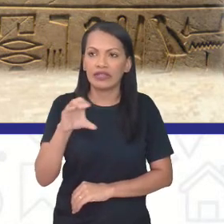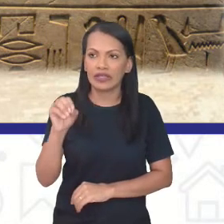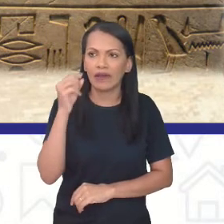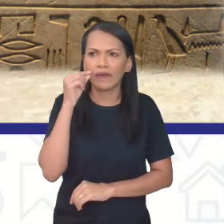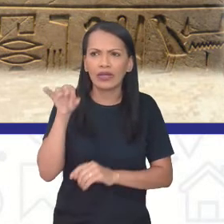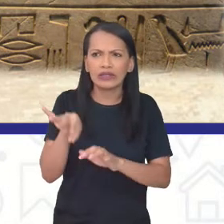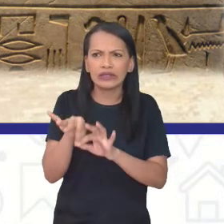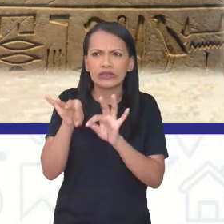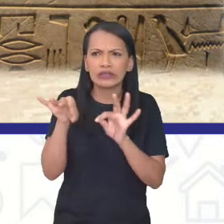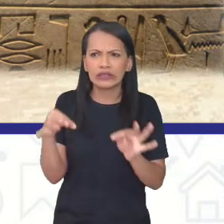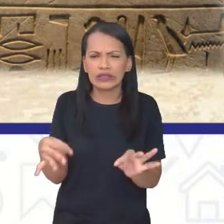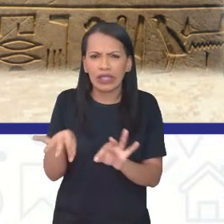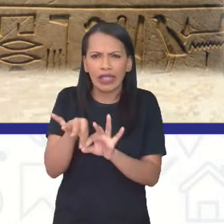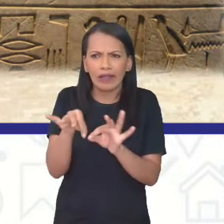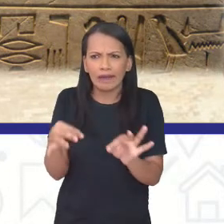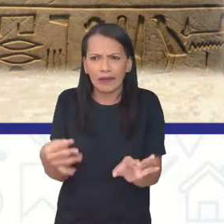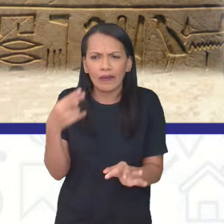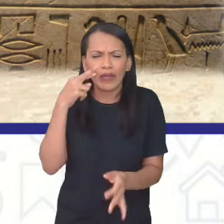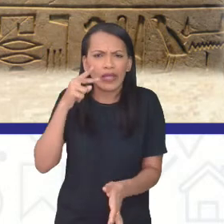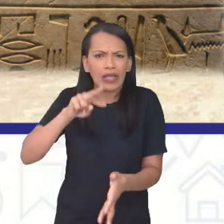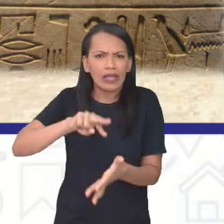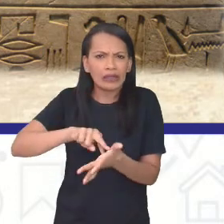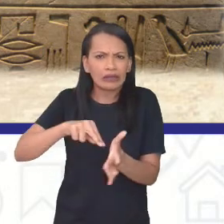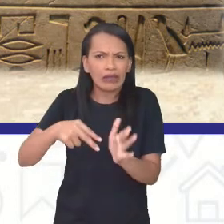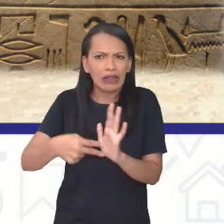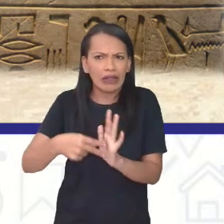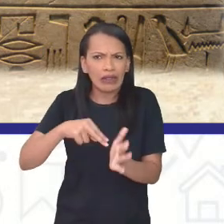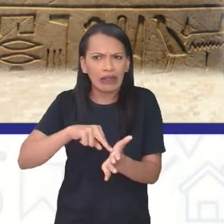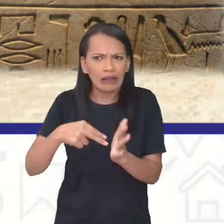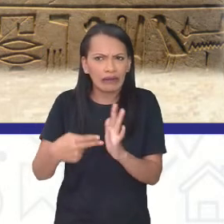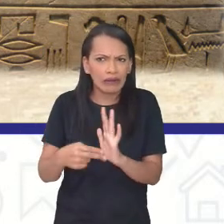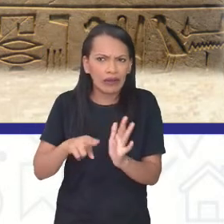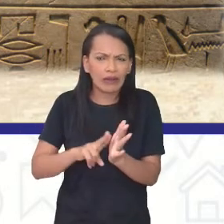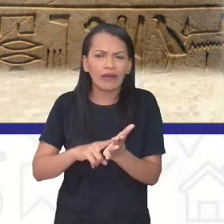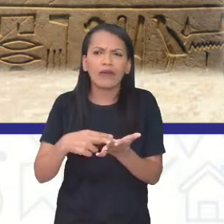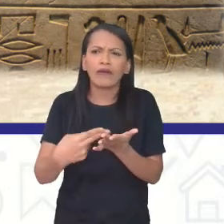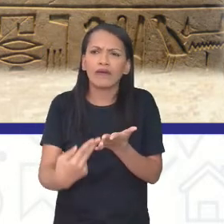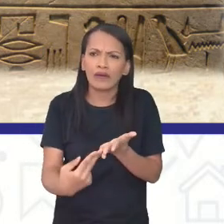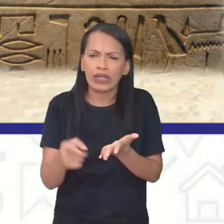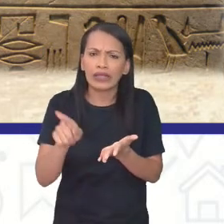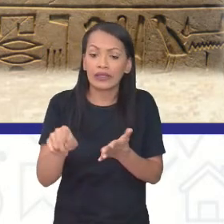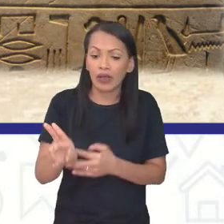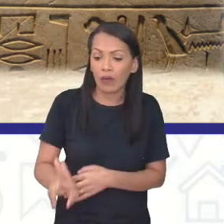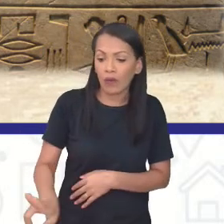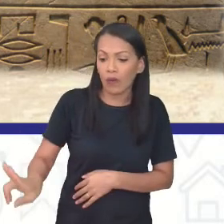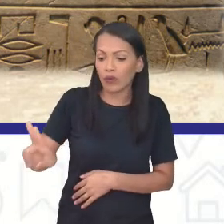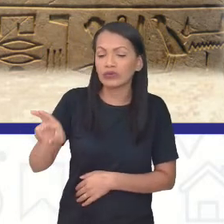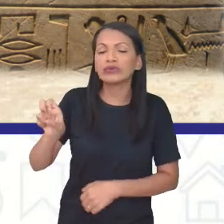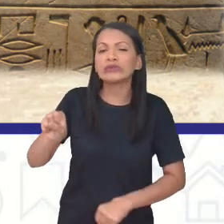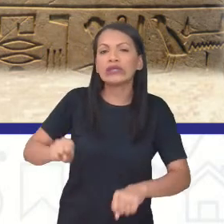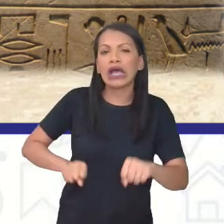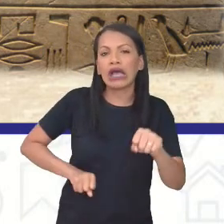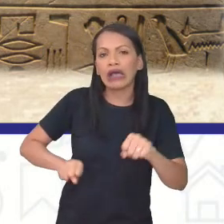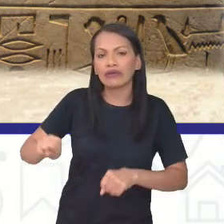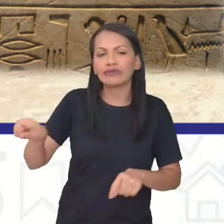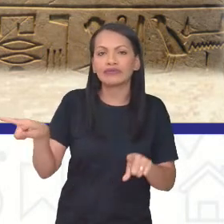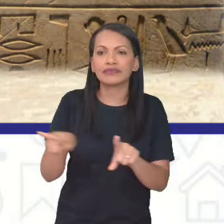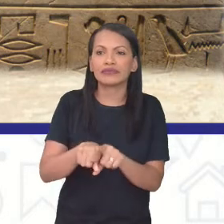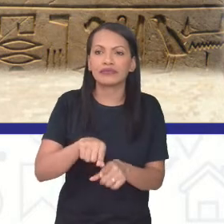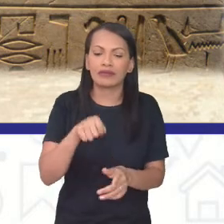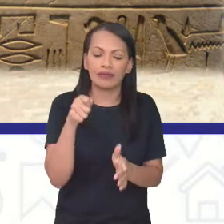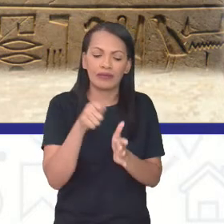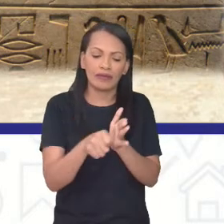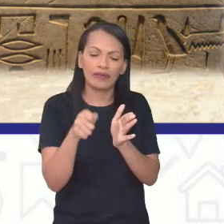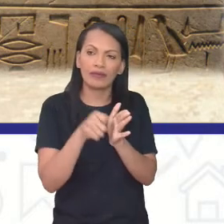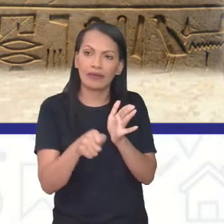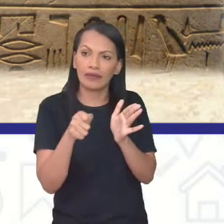simplificada, se traduzindo aí, ó, na escrita hierática, que era de uso dos sacerdotes, e a escrita demótica,